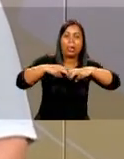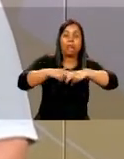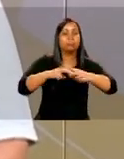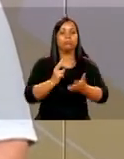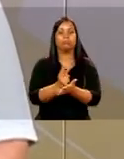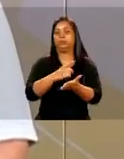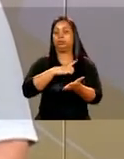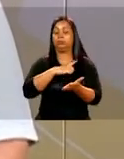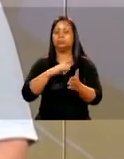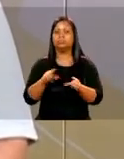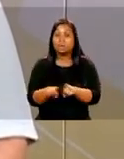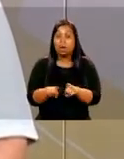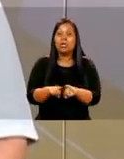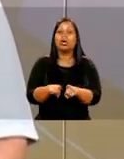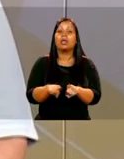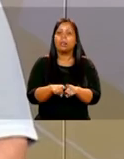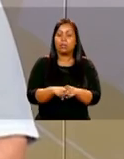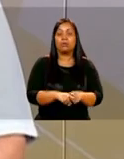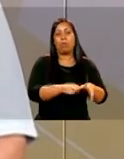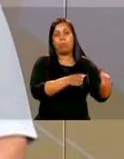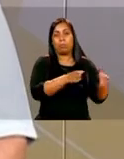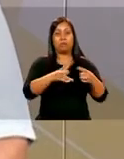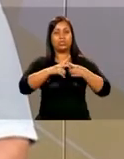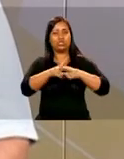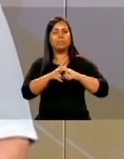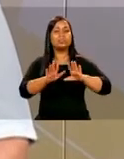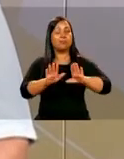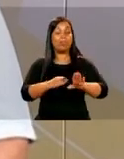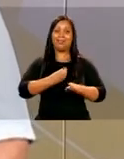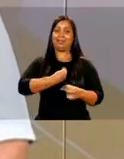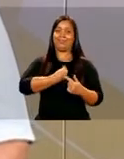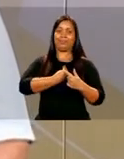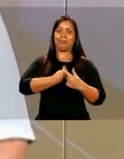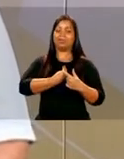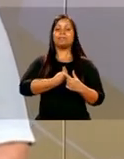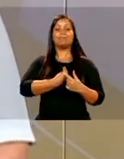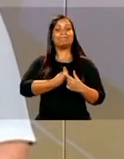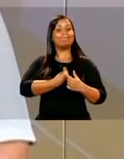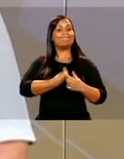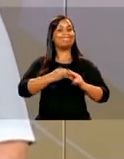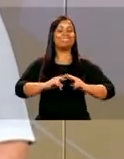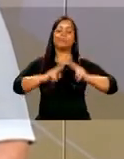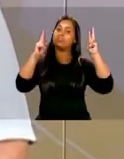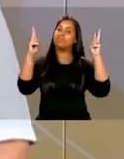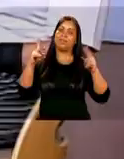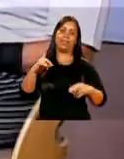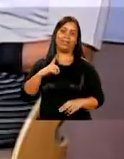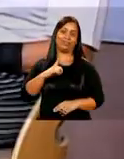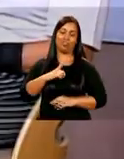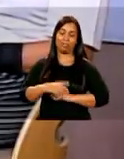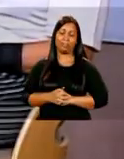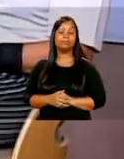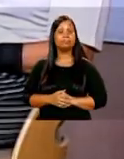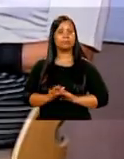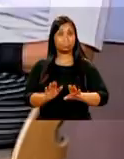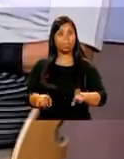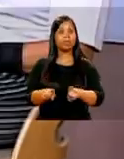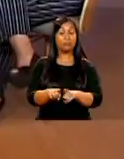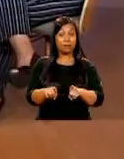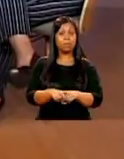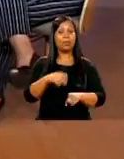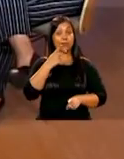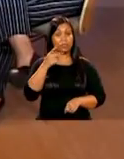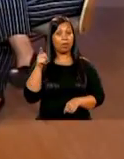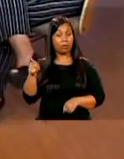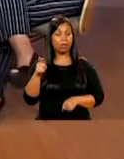né? Tem um processo de reabilitação, porém a vida nasce de uma nova forma. Sim. Acho que vale a pena reforçar também o que a